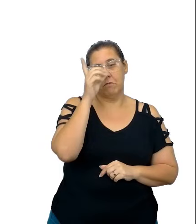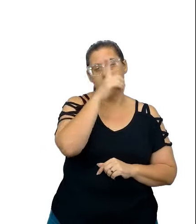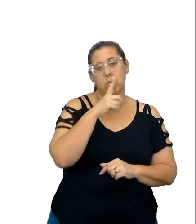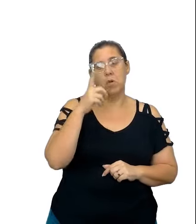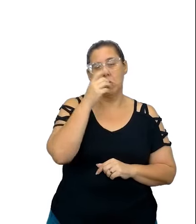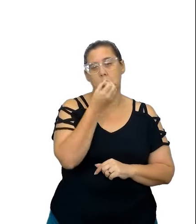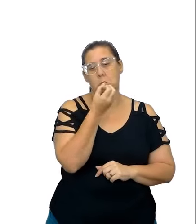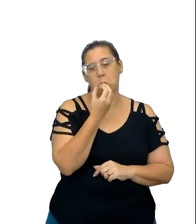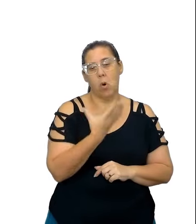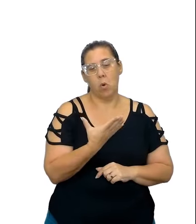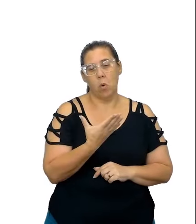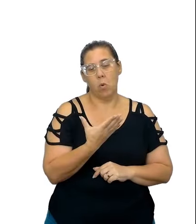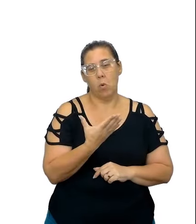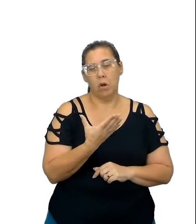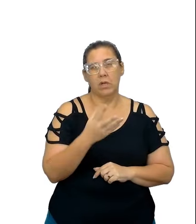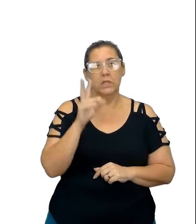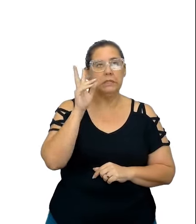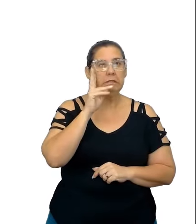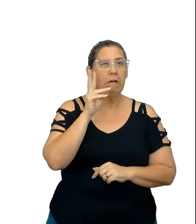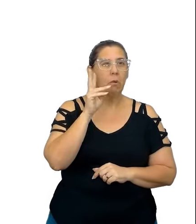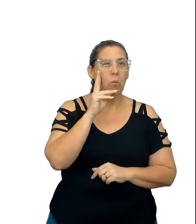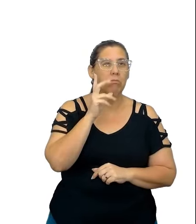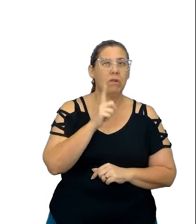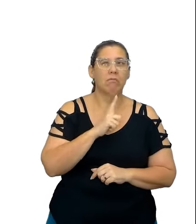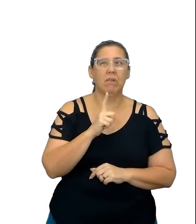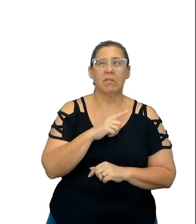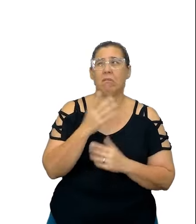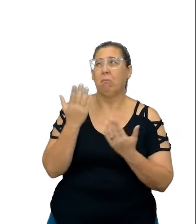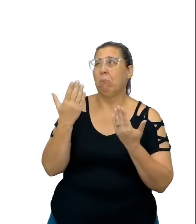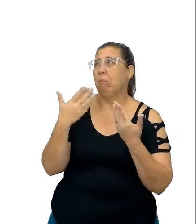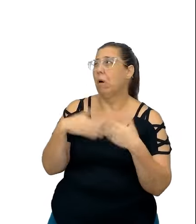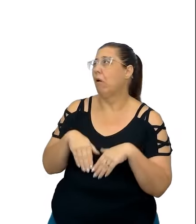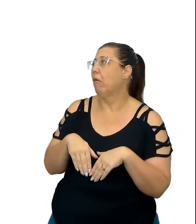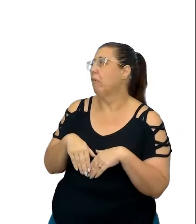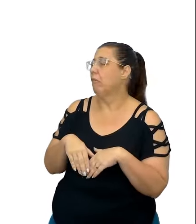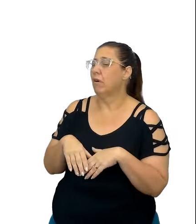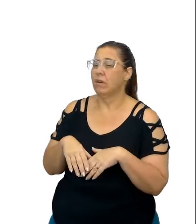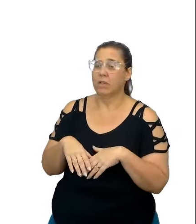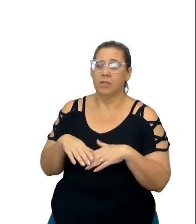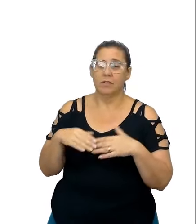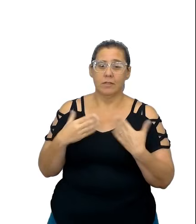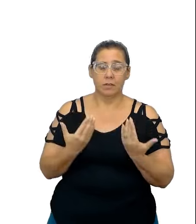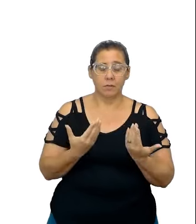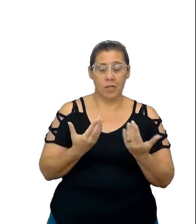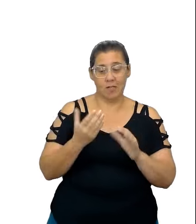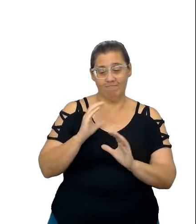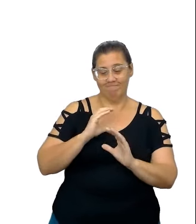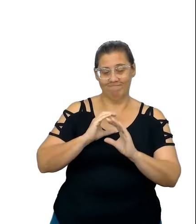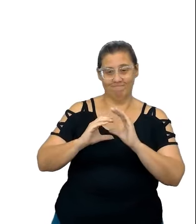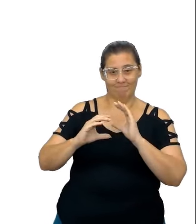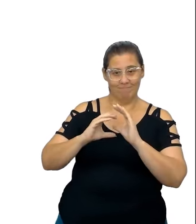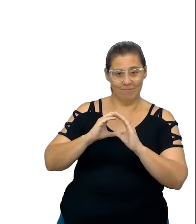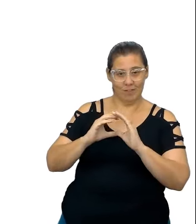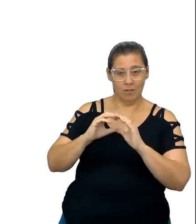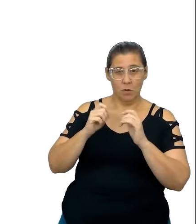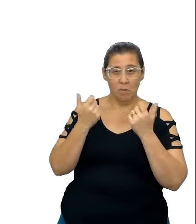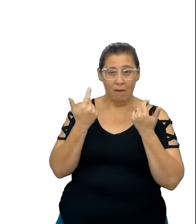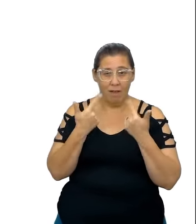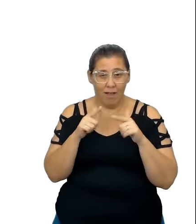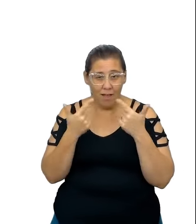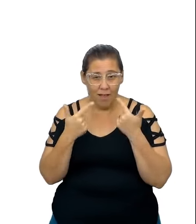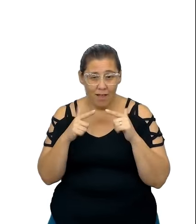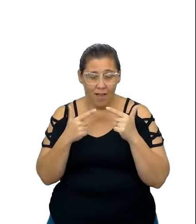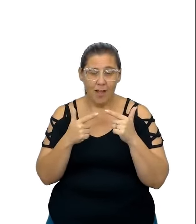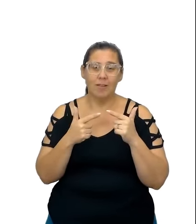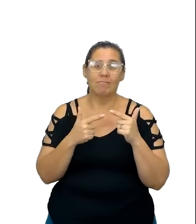você lembra que segunda-feira tem prova. A carga de comunicação, a carga de humor e a carga